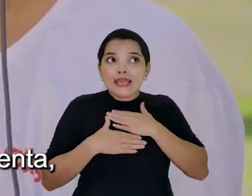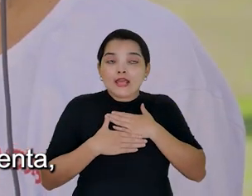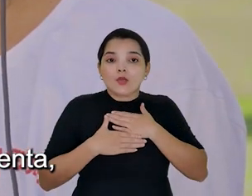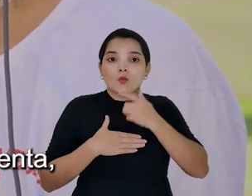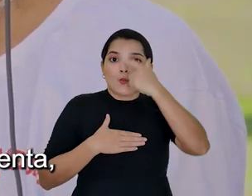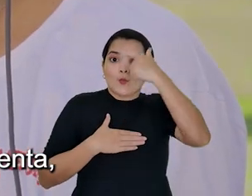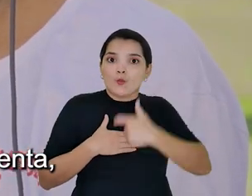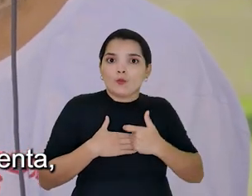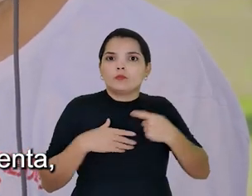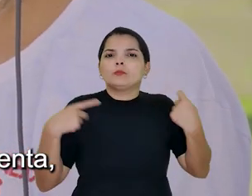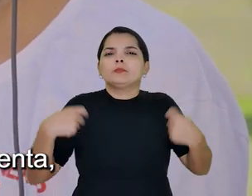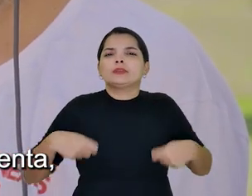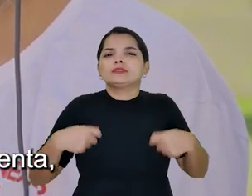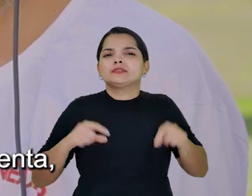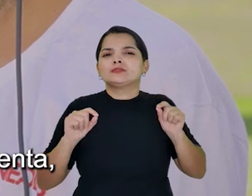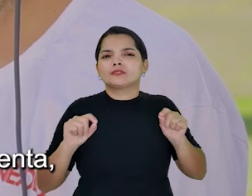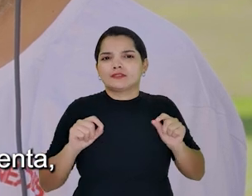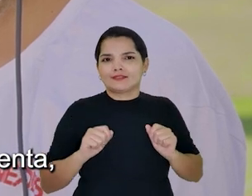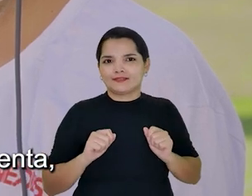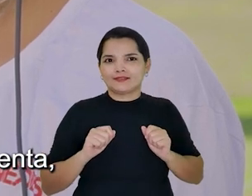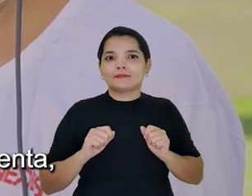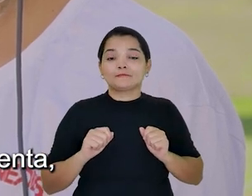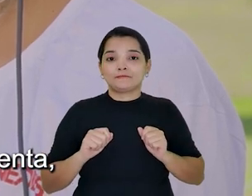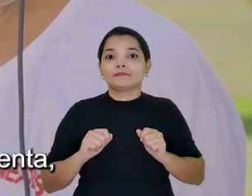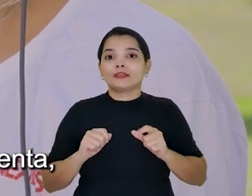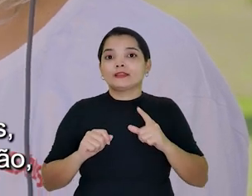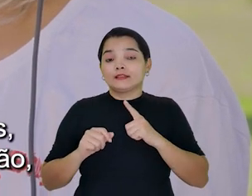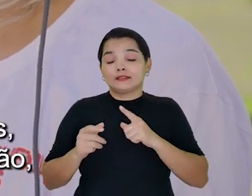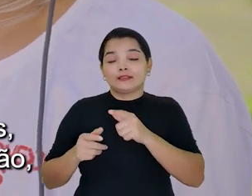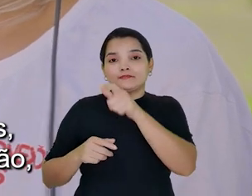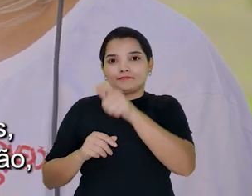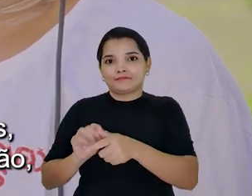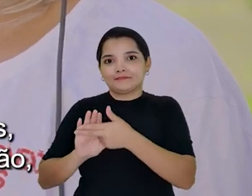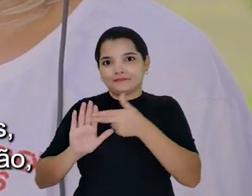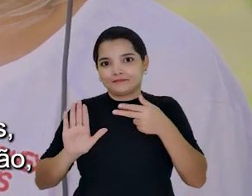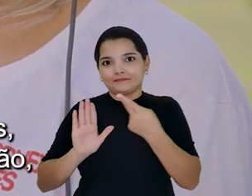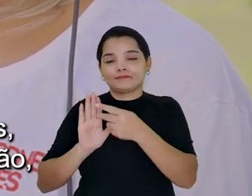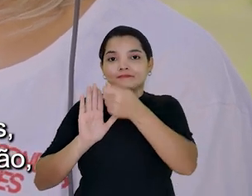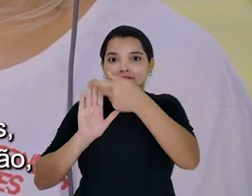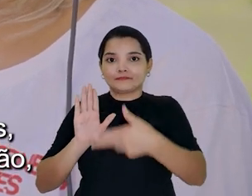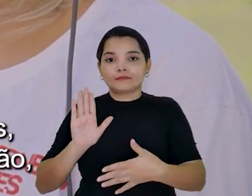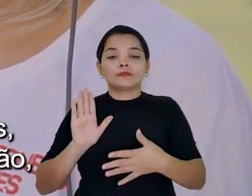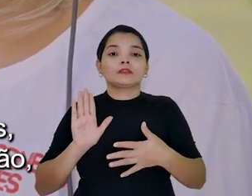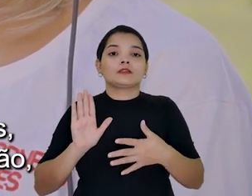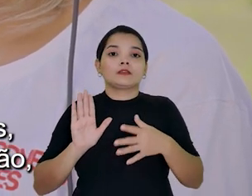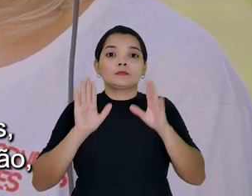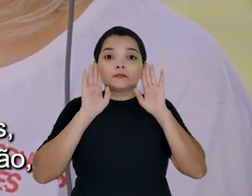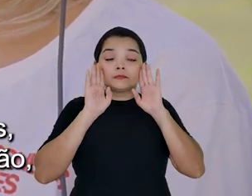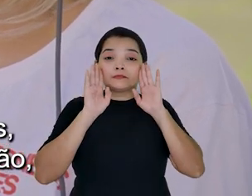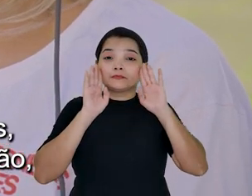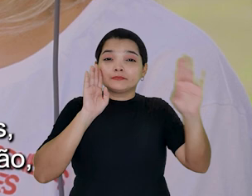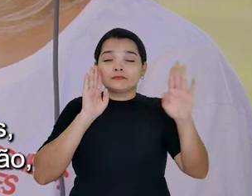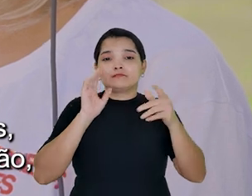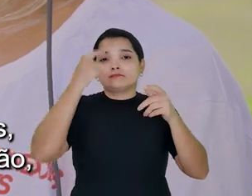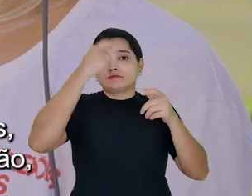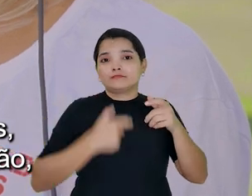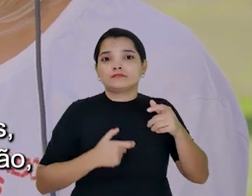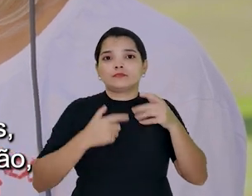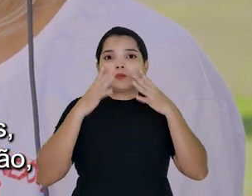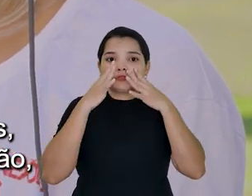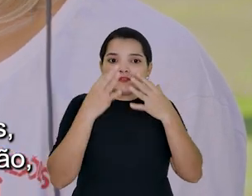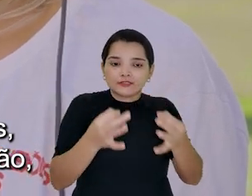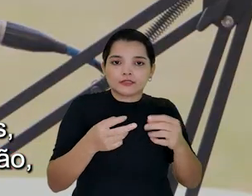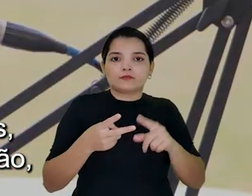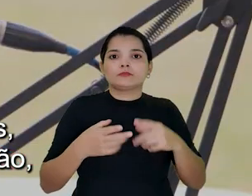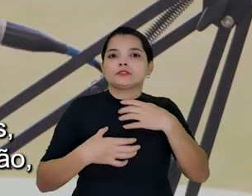eu preciso eh o Marchel Rosenberg da comunicação não violenta ele dá Quatro Passos né observação sentimentos necessidades e